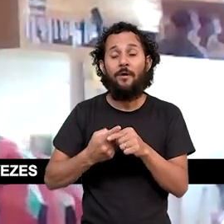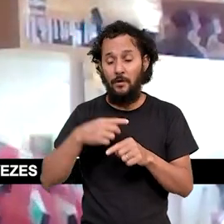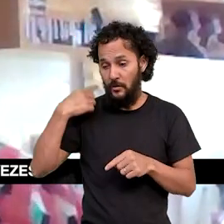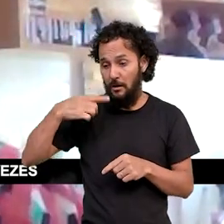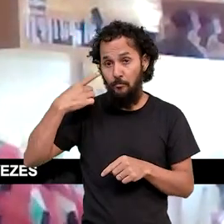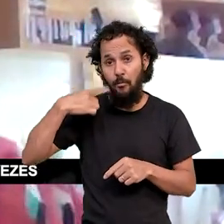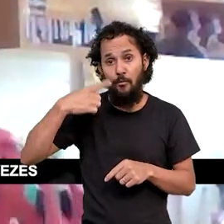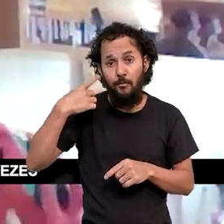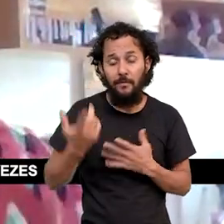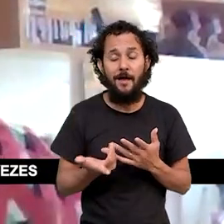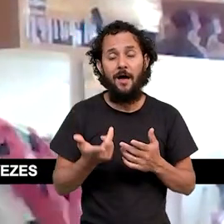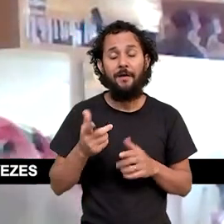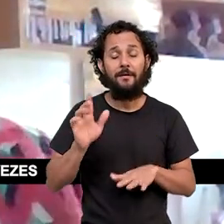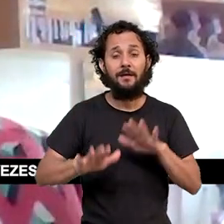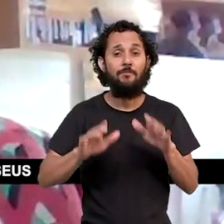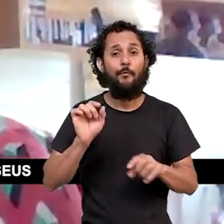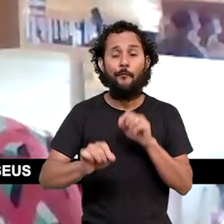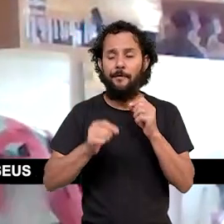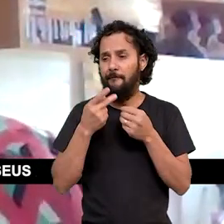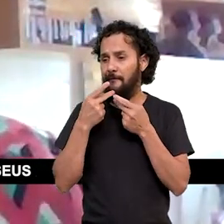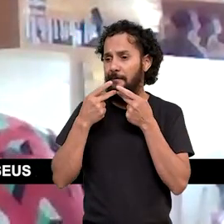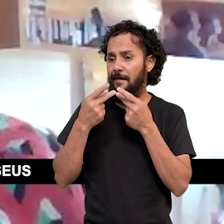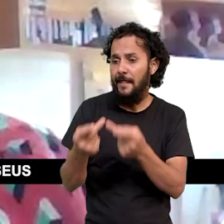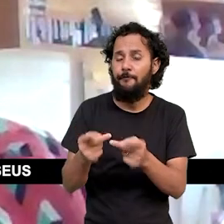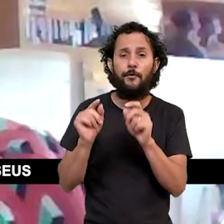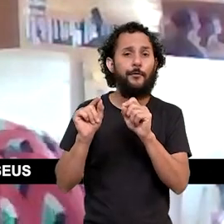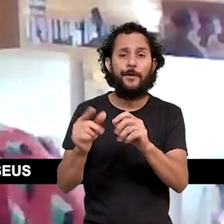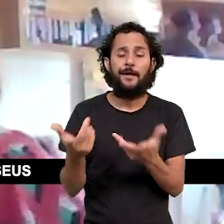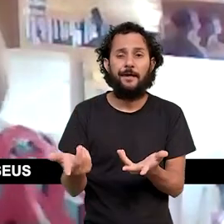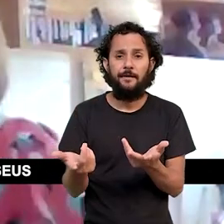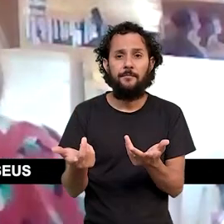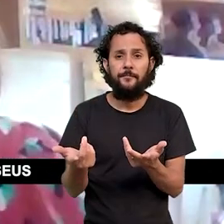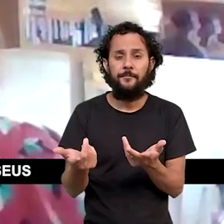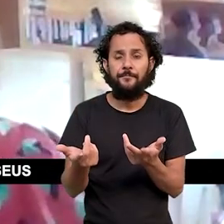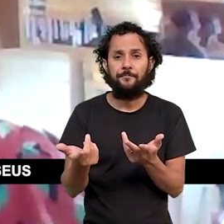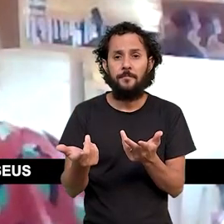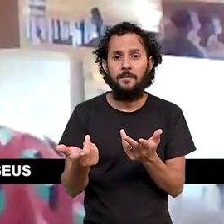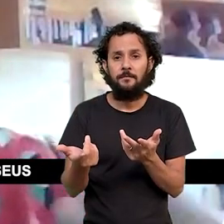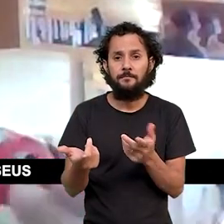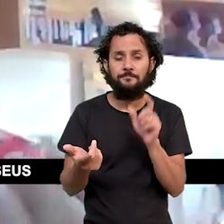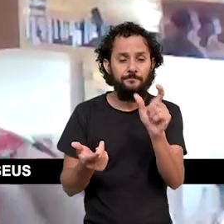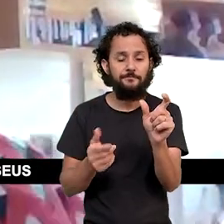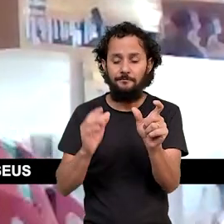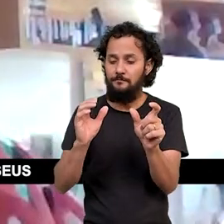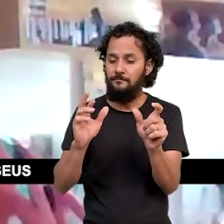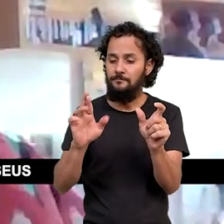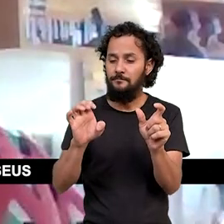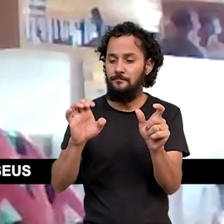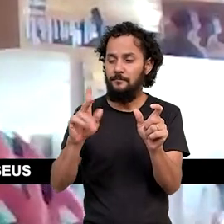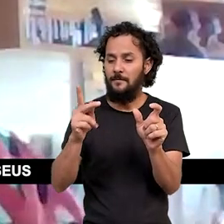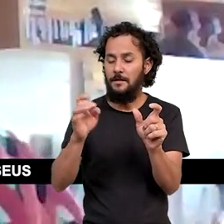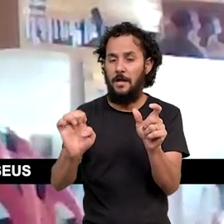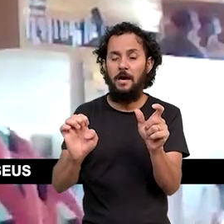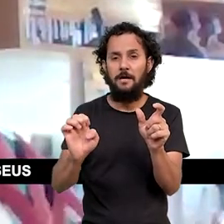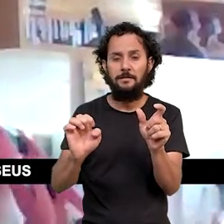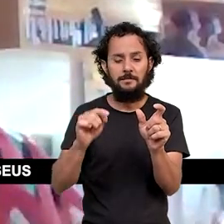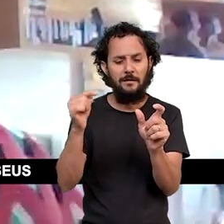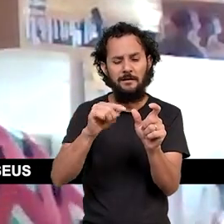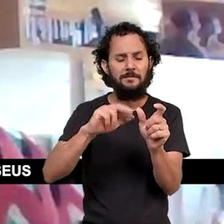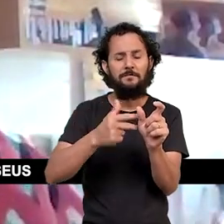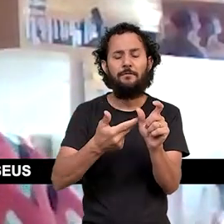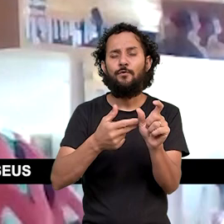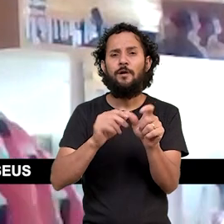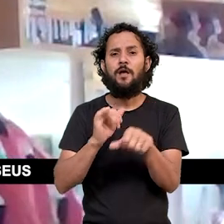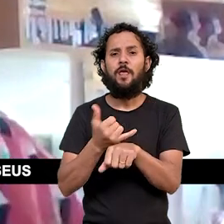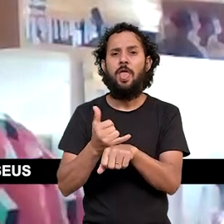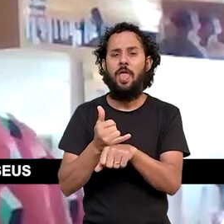os deputados muitas vezes argumentavam que a palavra creche ela era um